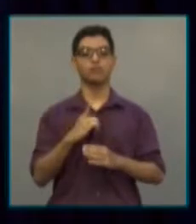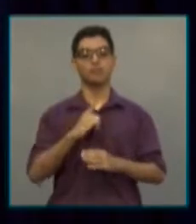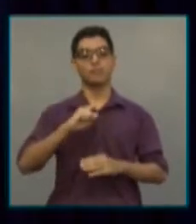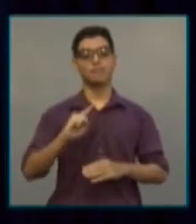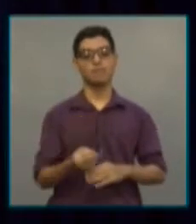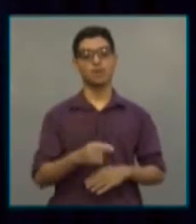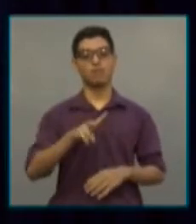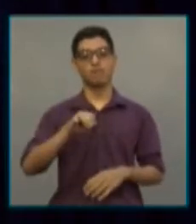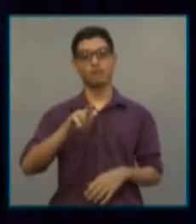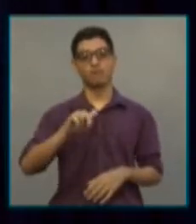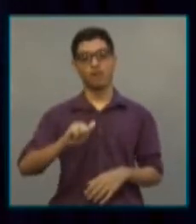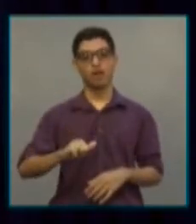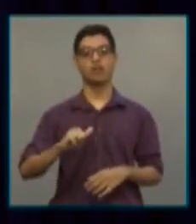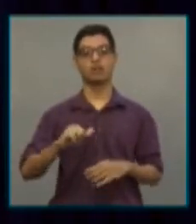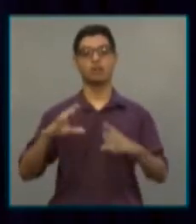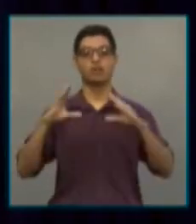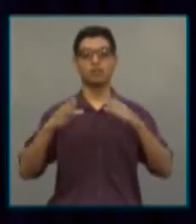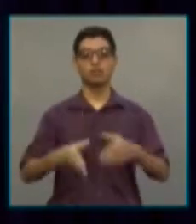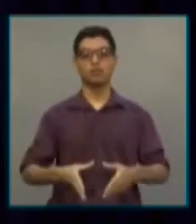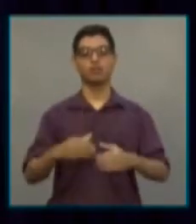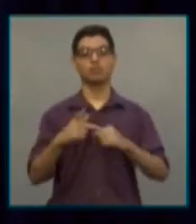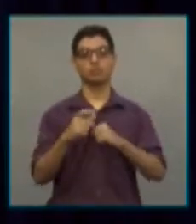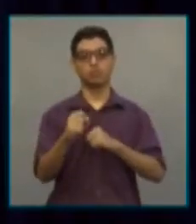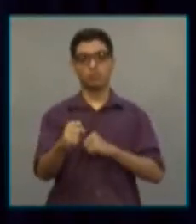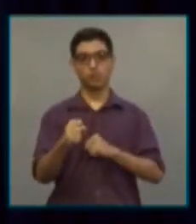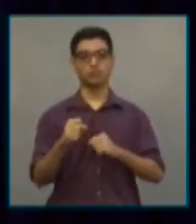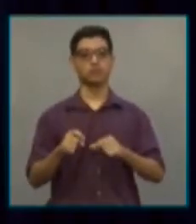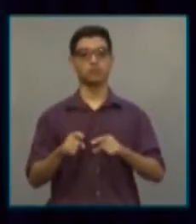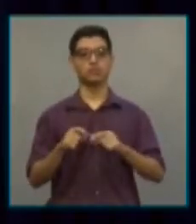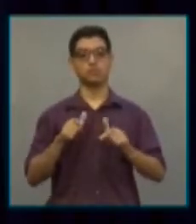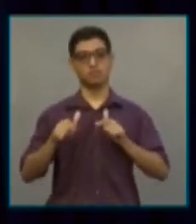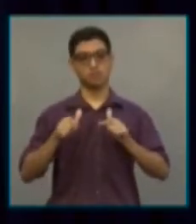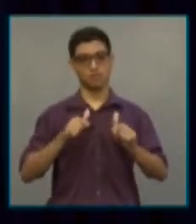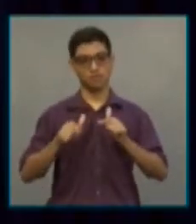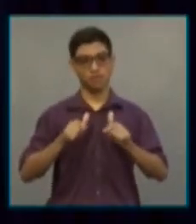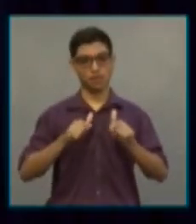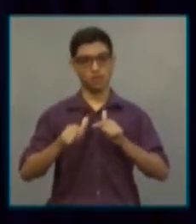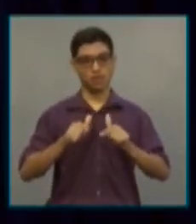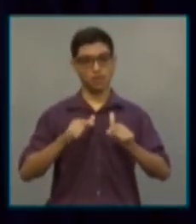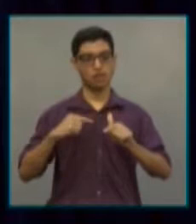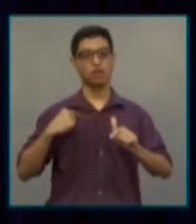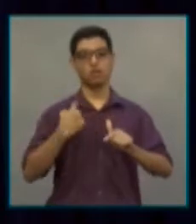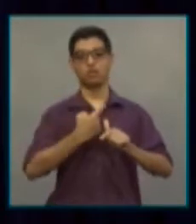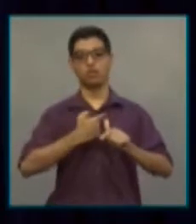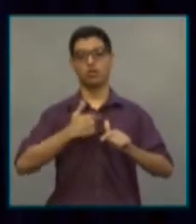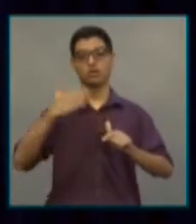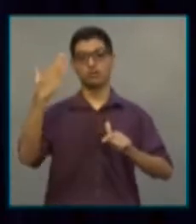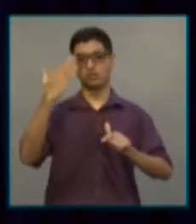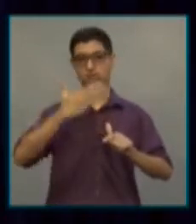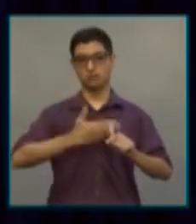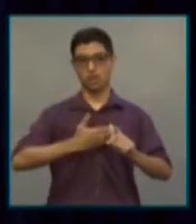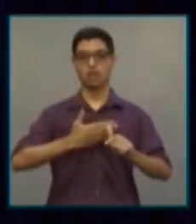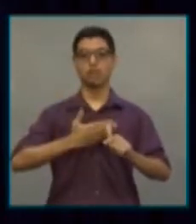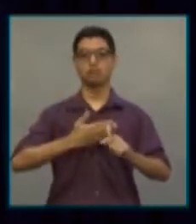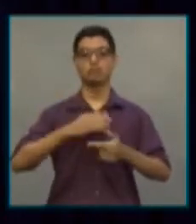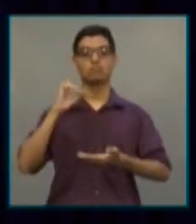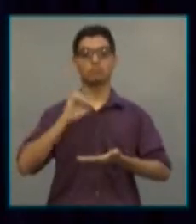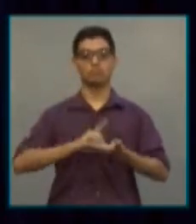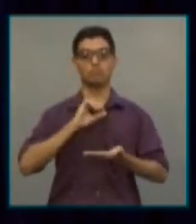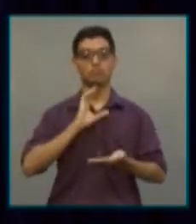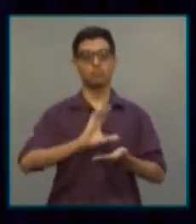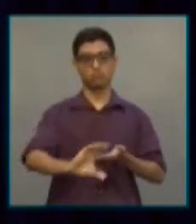especialização, trabalhando de forma séria com o dinheiro da advocacia e não fazendo obras